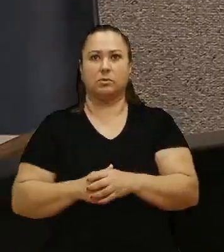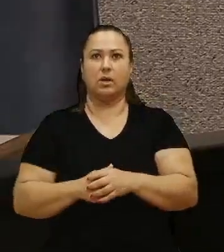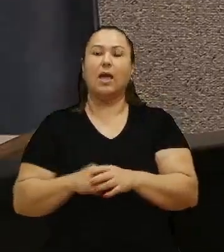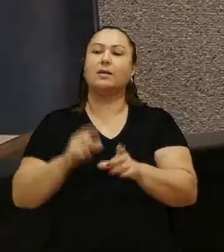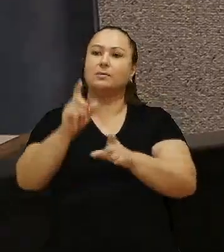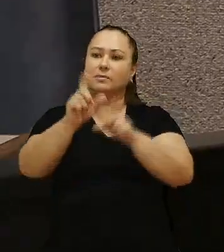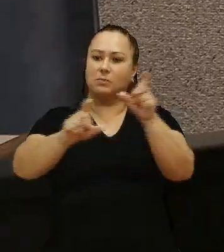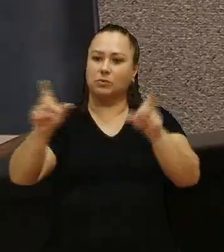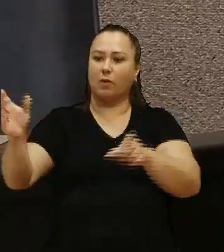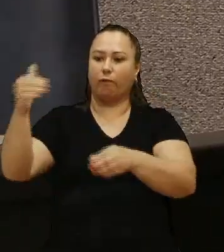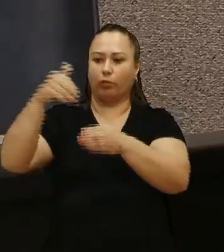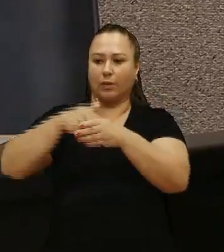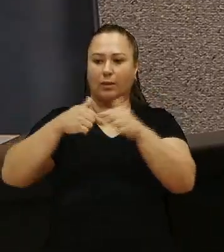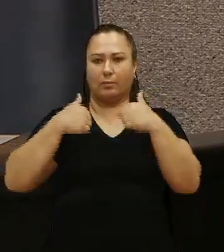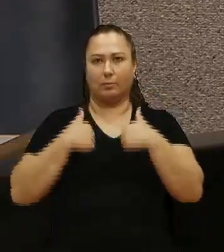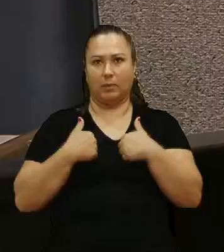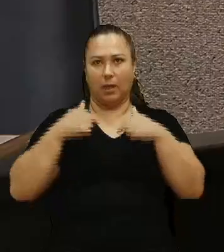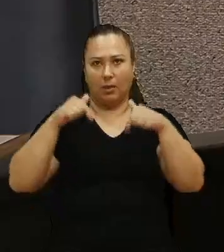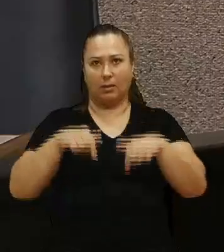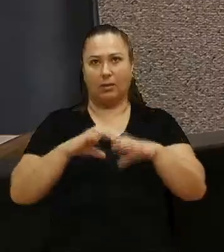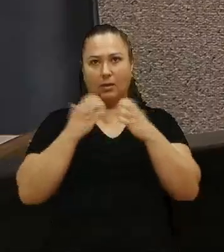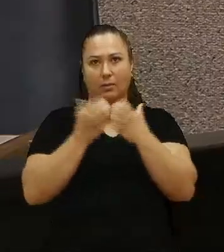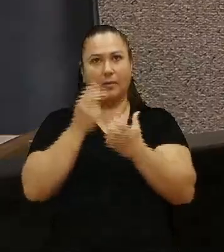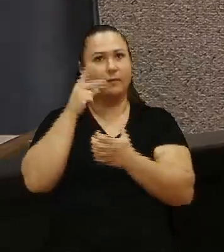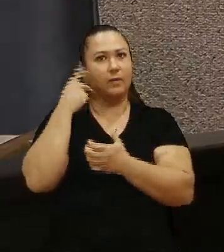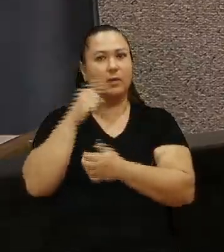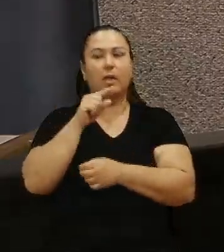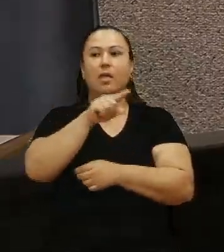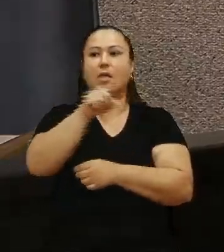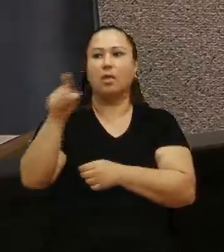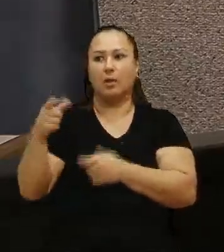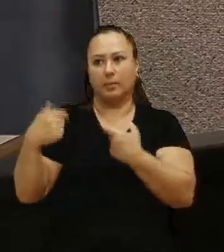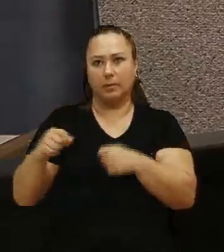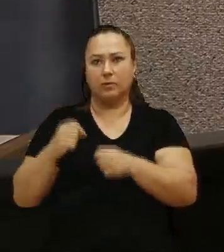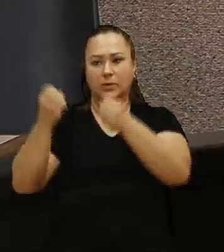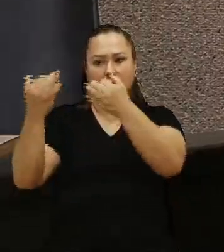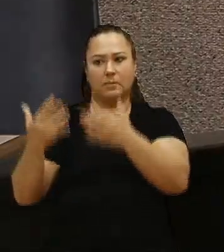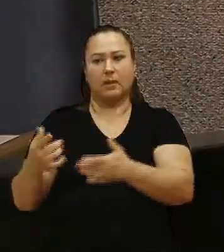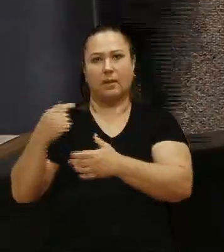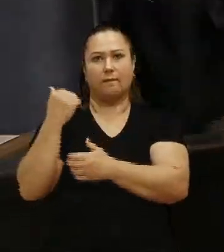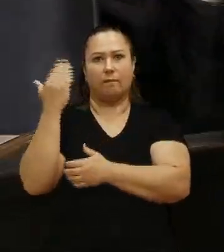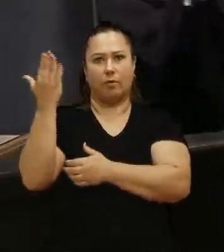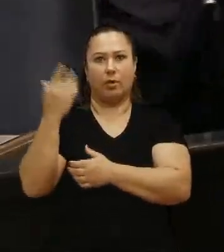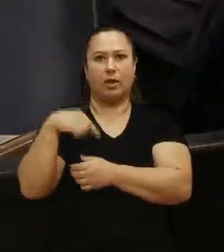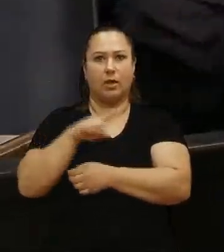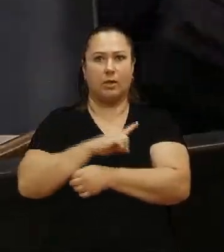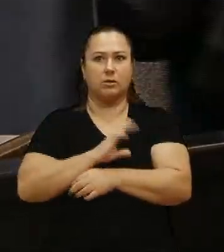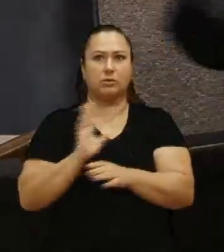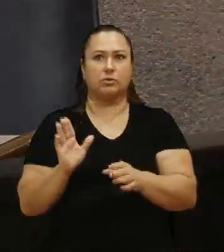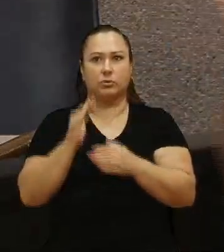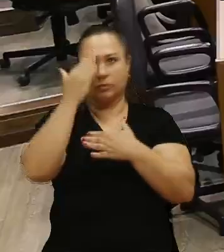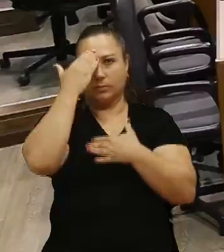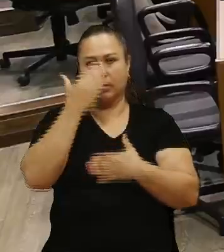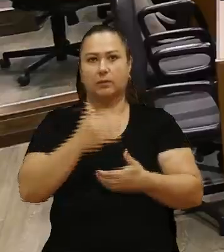as pessoas que me colocaram nesta casa e é a elas que eu devo explicação lá fora. Era isso, senhor presidente. Obrigada. Obrigado, vereadora.